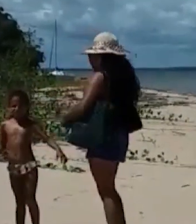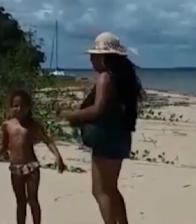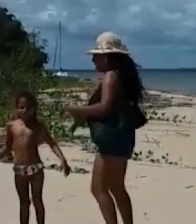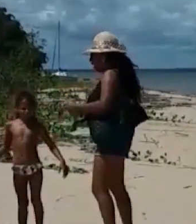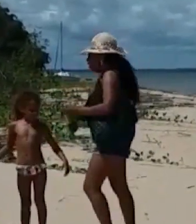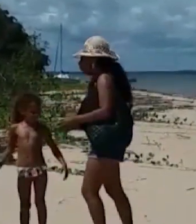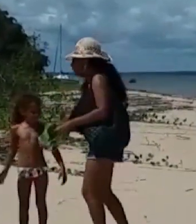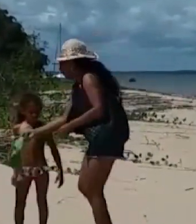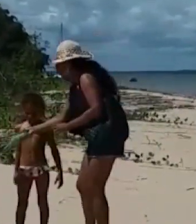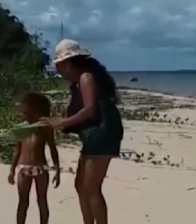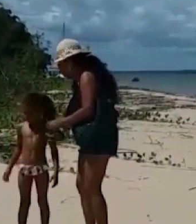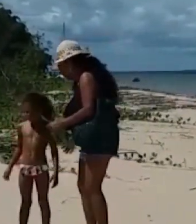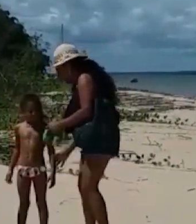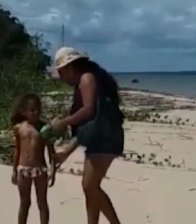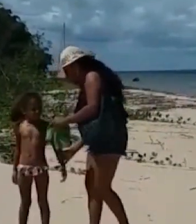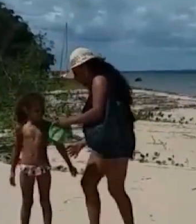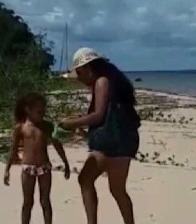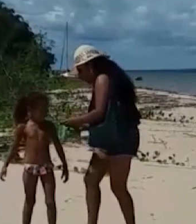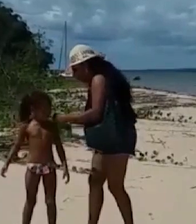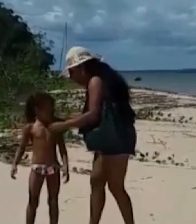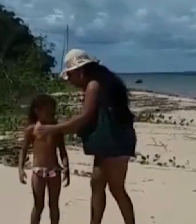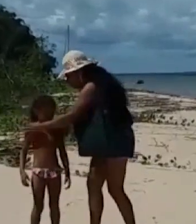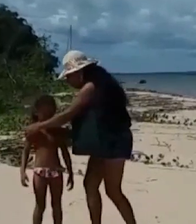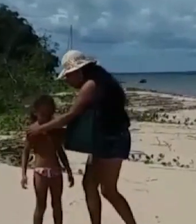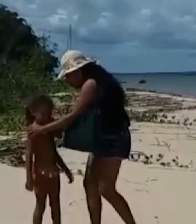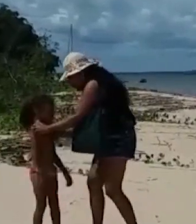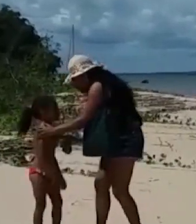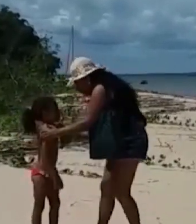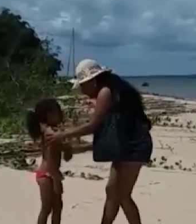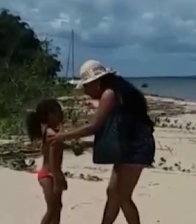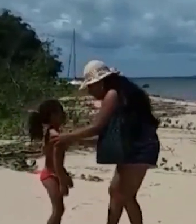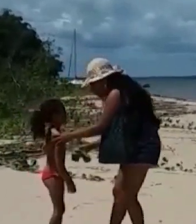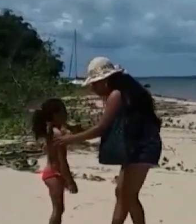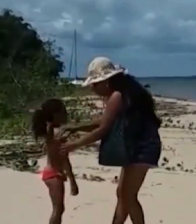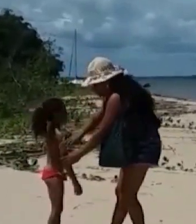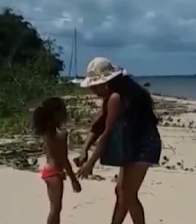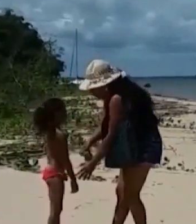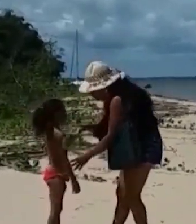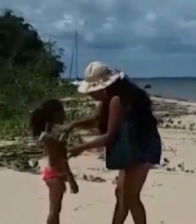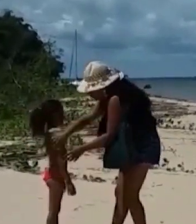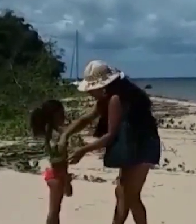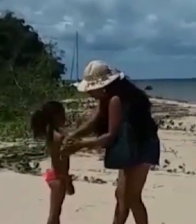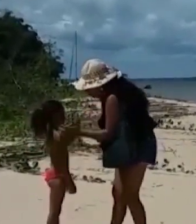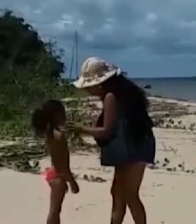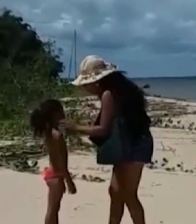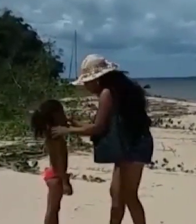Delicioso gosto e o bom gosto das nuvens serem feitas de algodão.